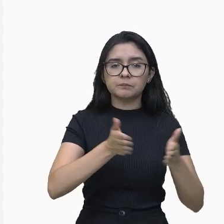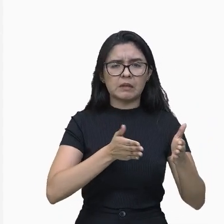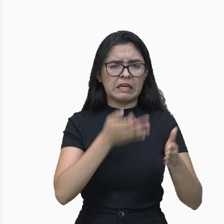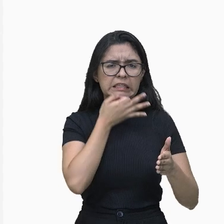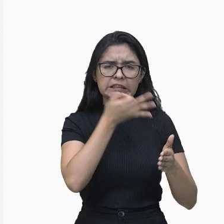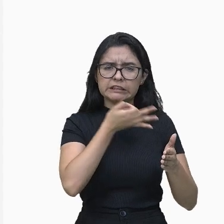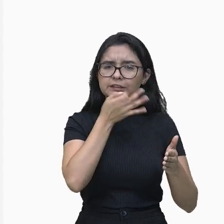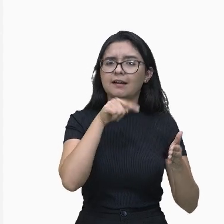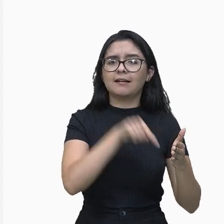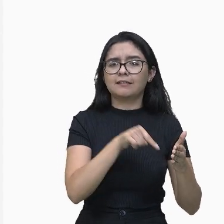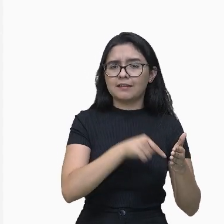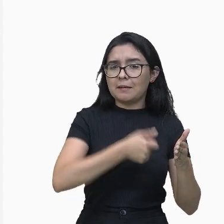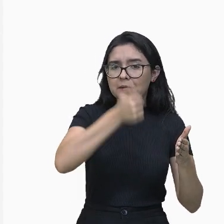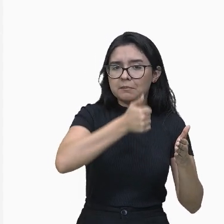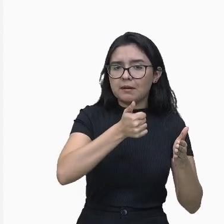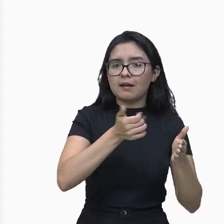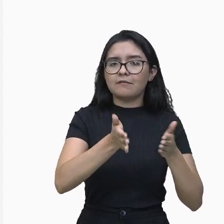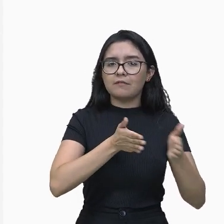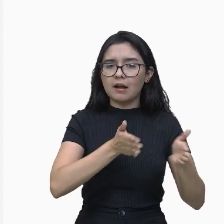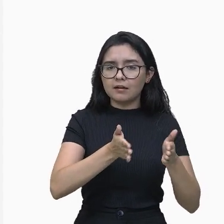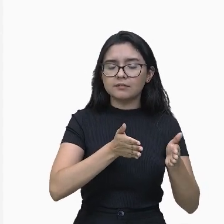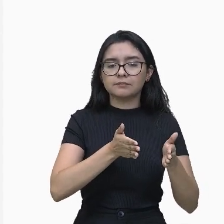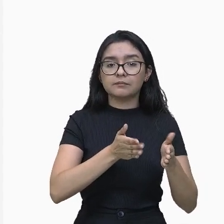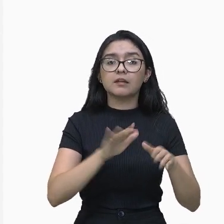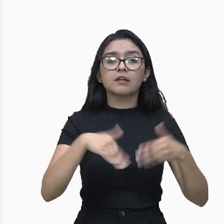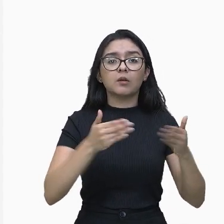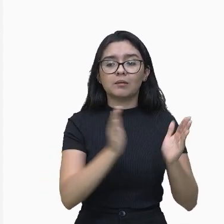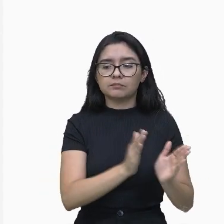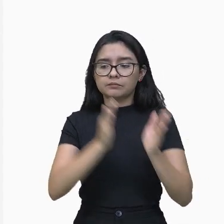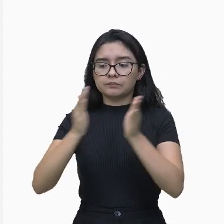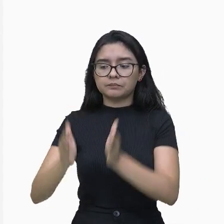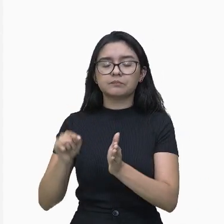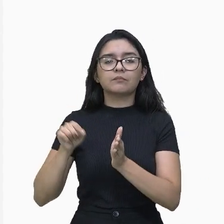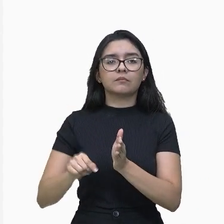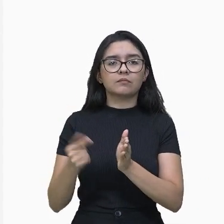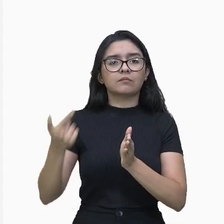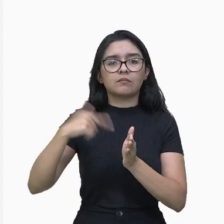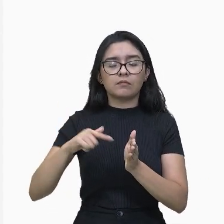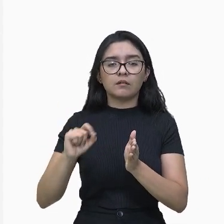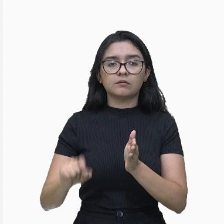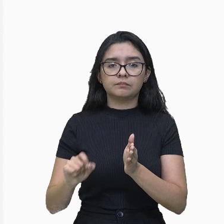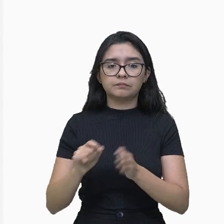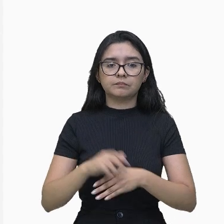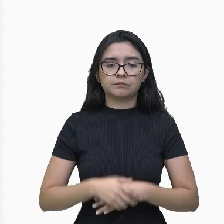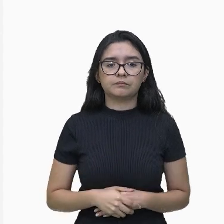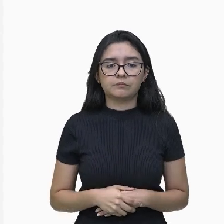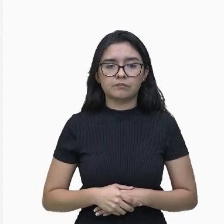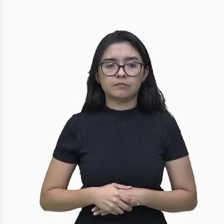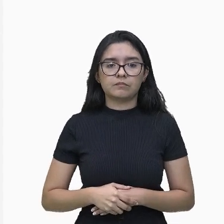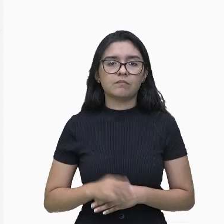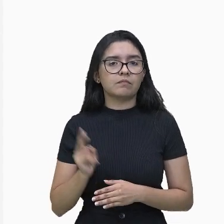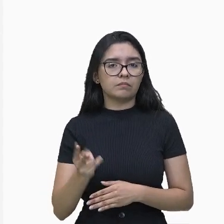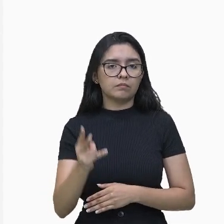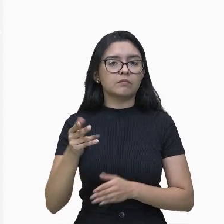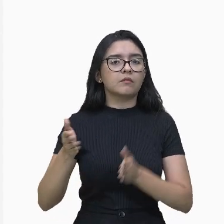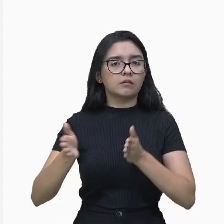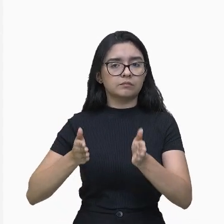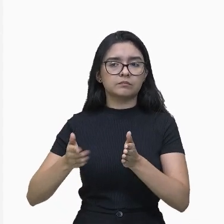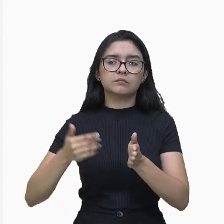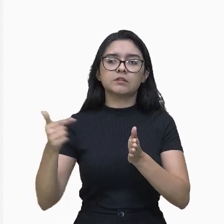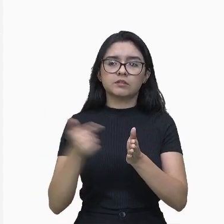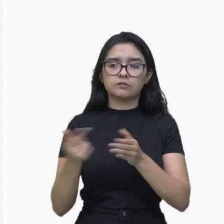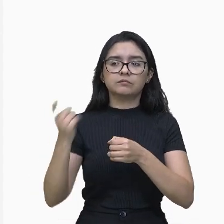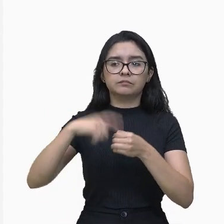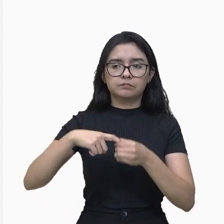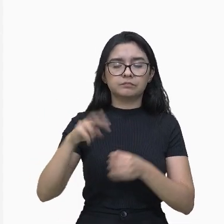criticadas lá na primeira fase elas foram recuperadas pelos poetas da segunda fase do modernismo então